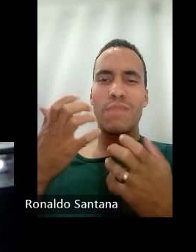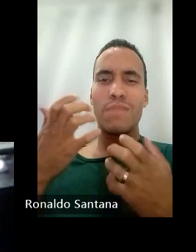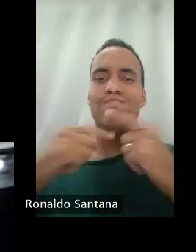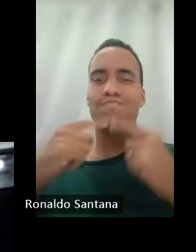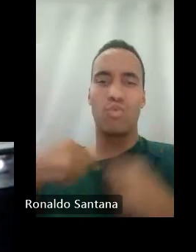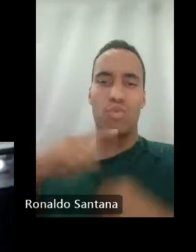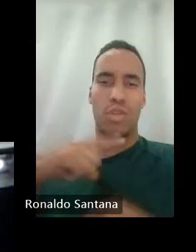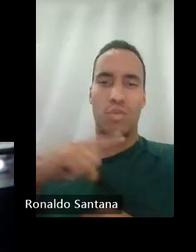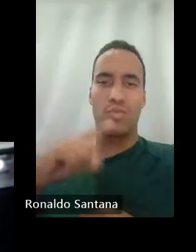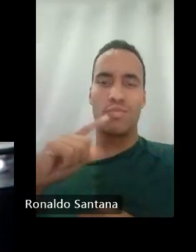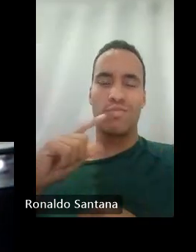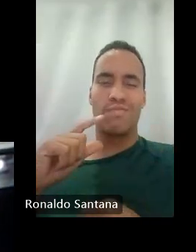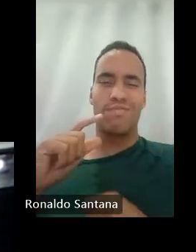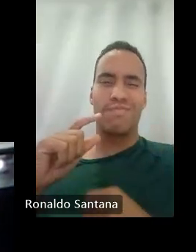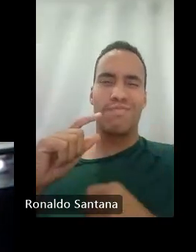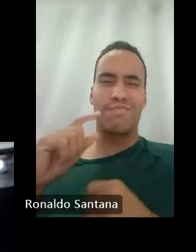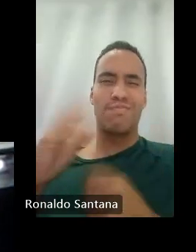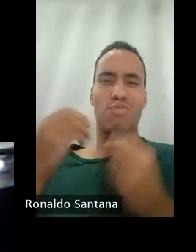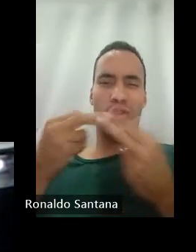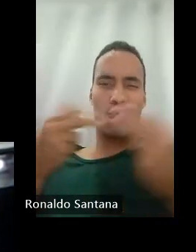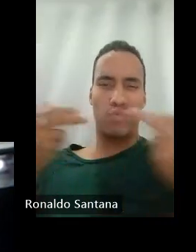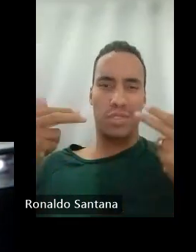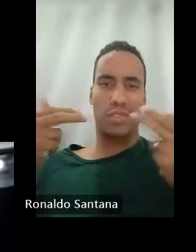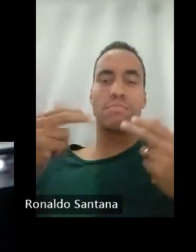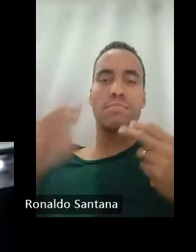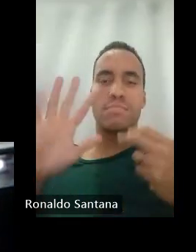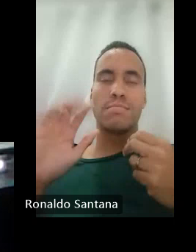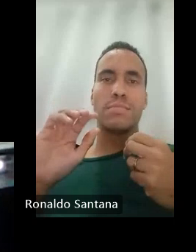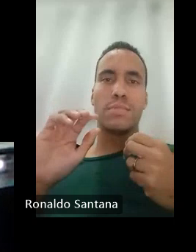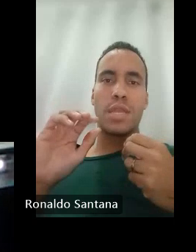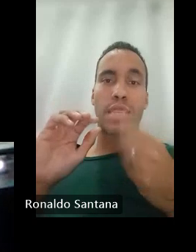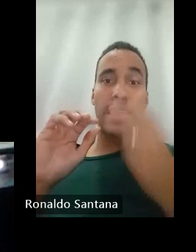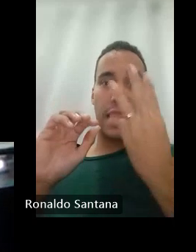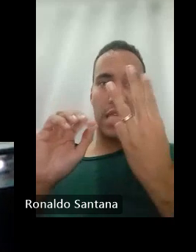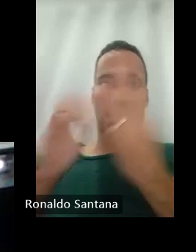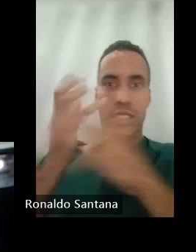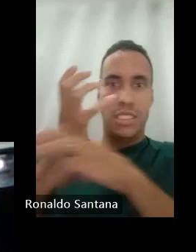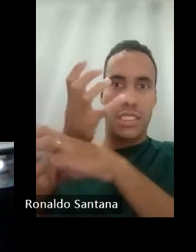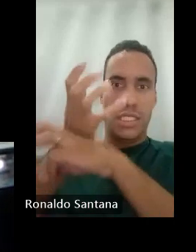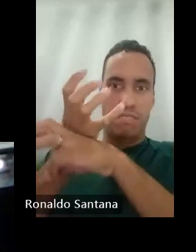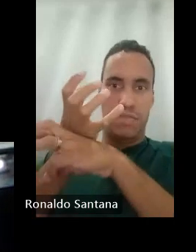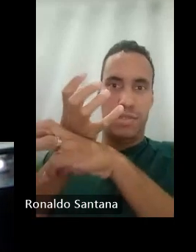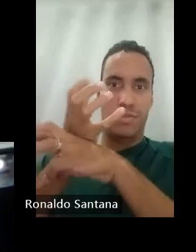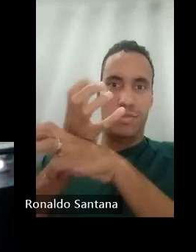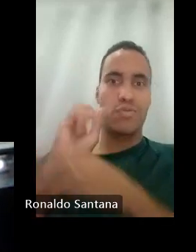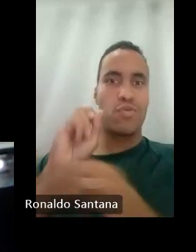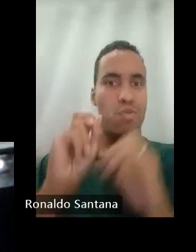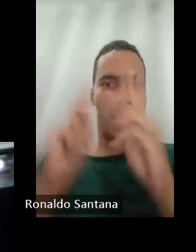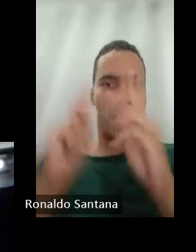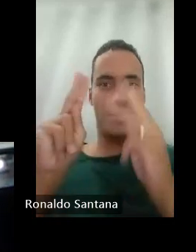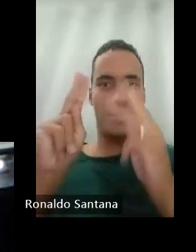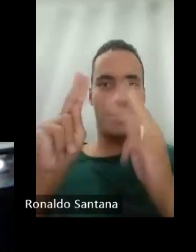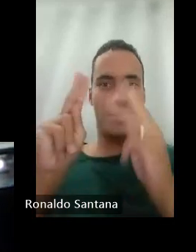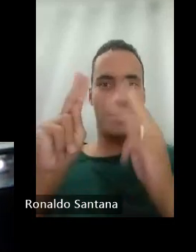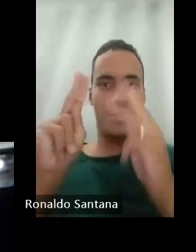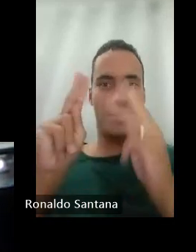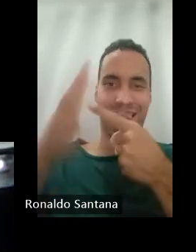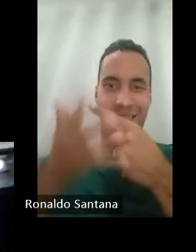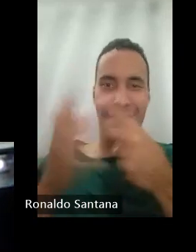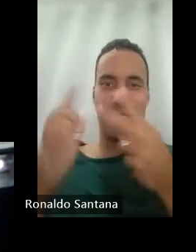Então, eu tô com algumas dúvidas, né? E bem diversas, na verdade, em